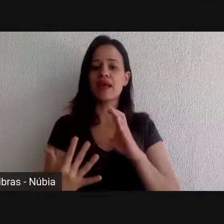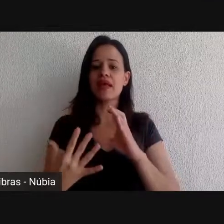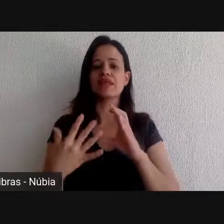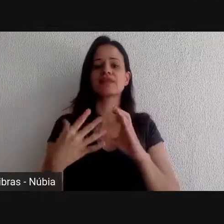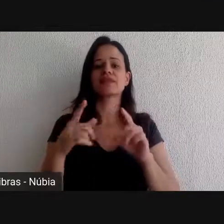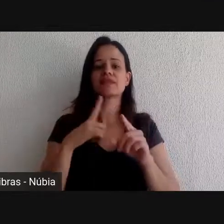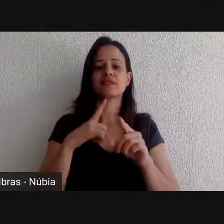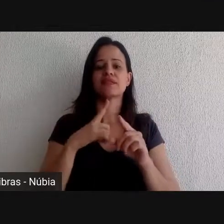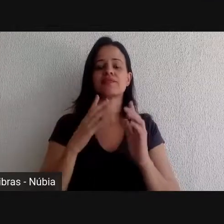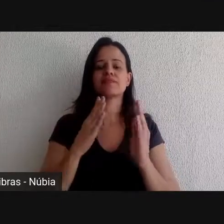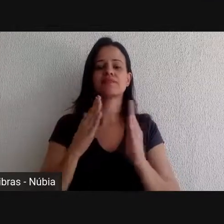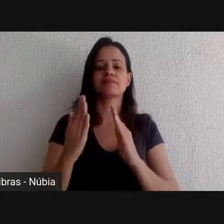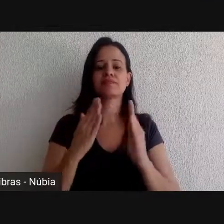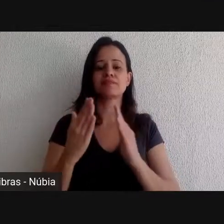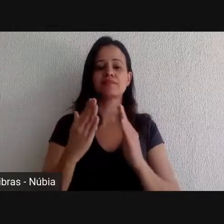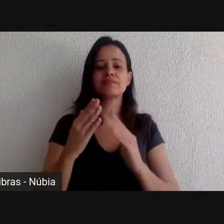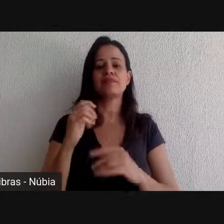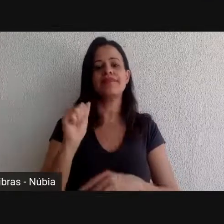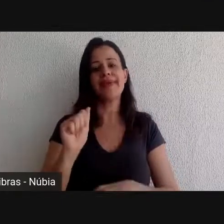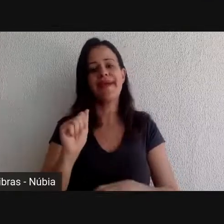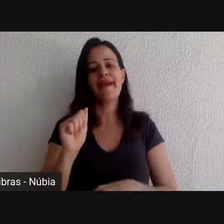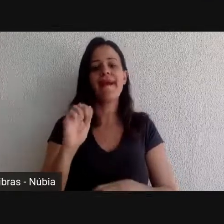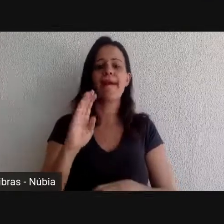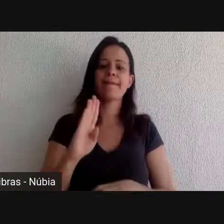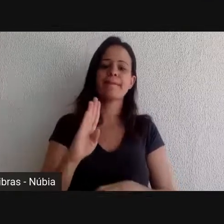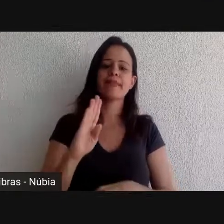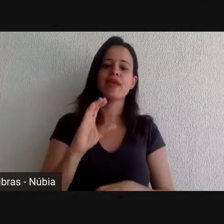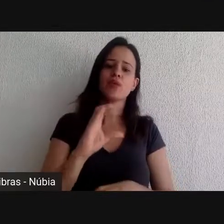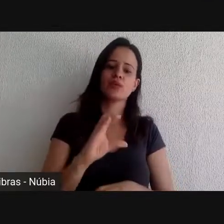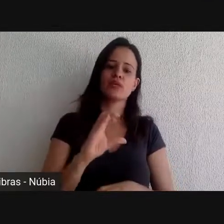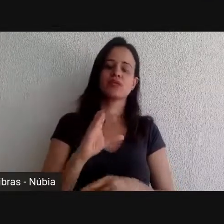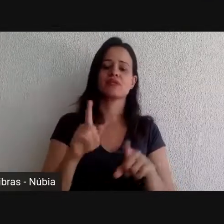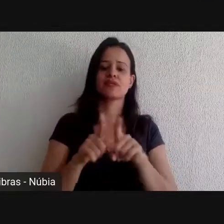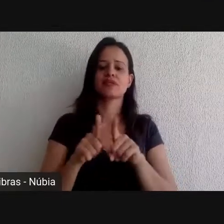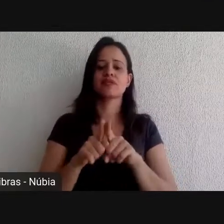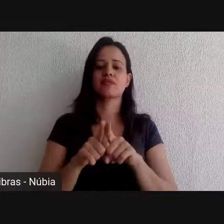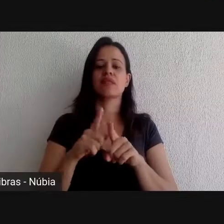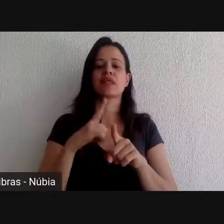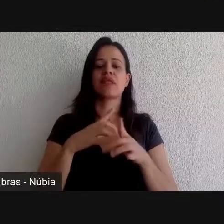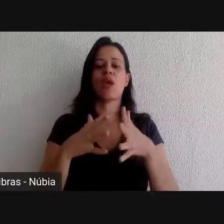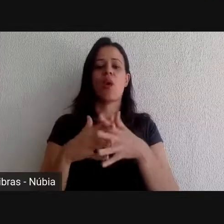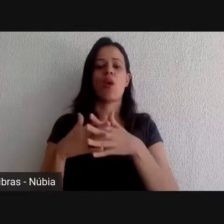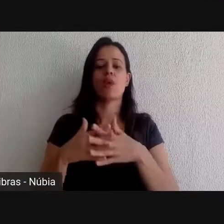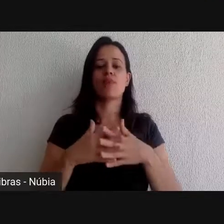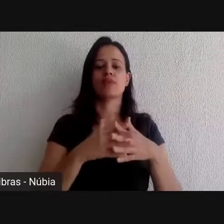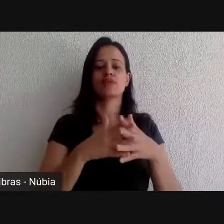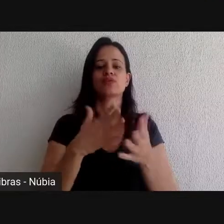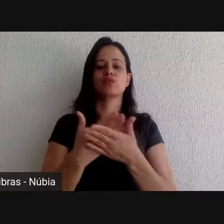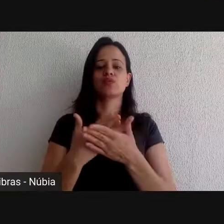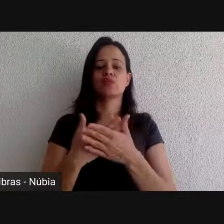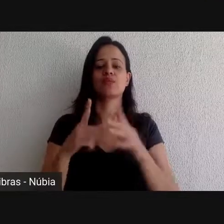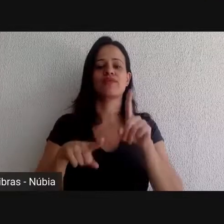o procedimento é A, B ou C, e a complexidade do estudo também varia.